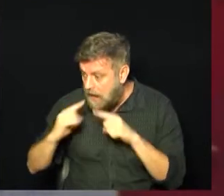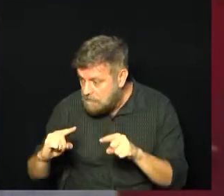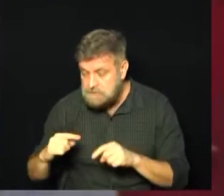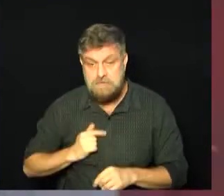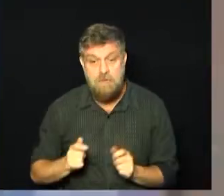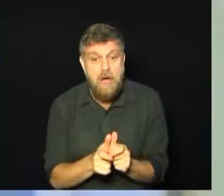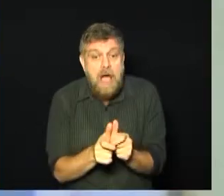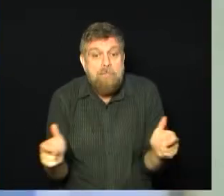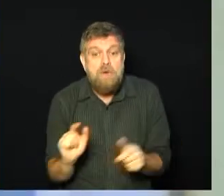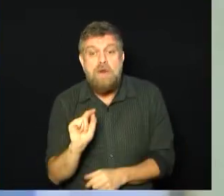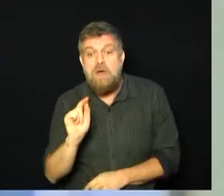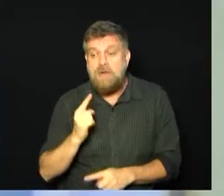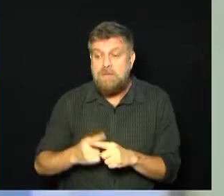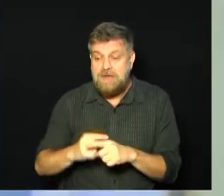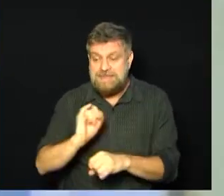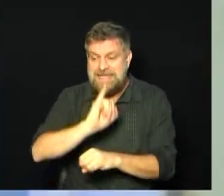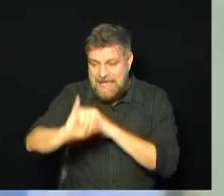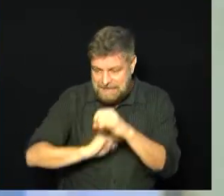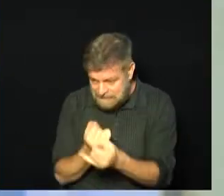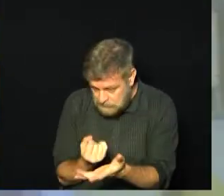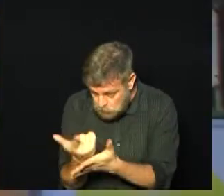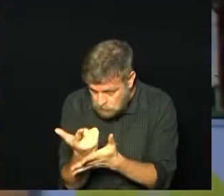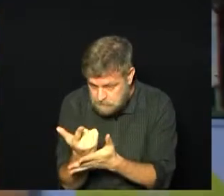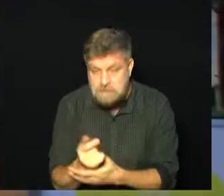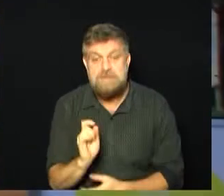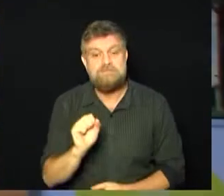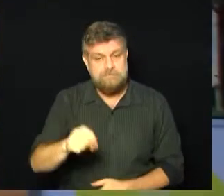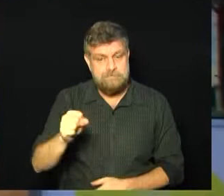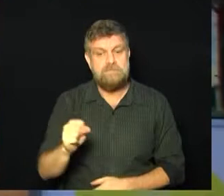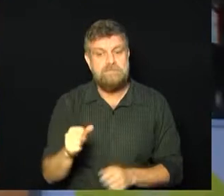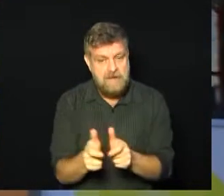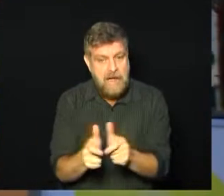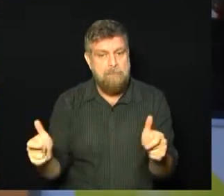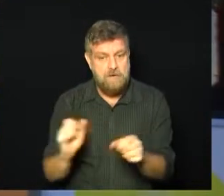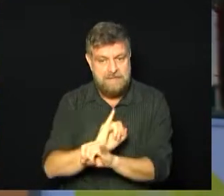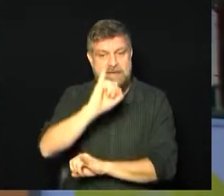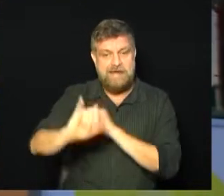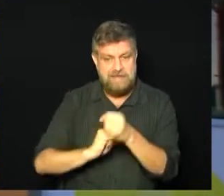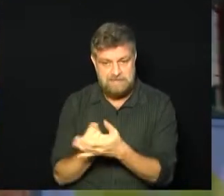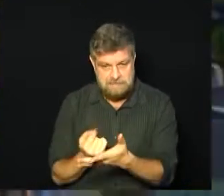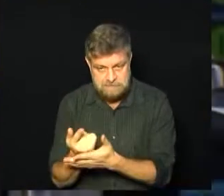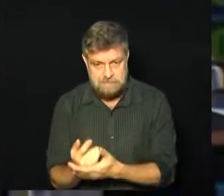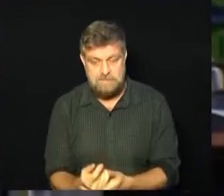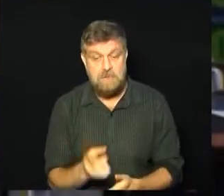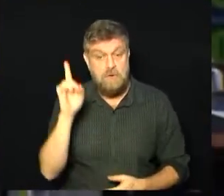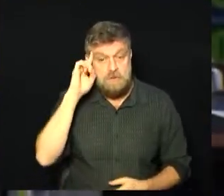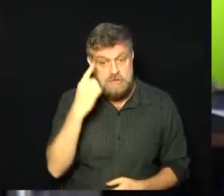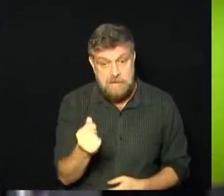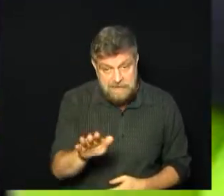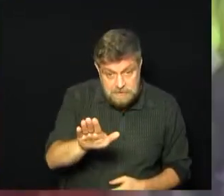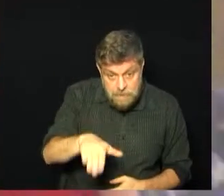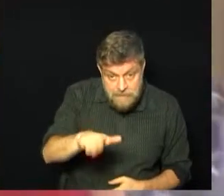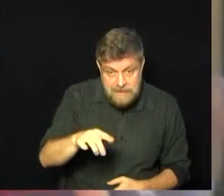maioria acaba sendo por compra na internet? Sim, nós recebemos, no caso da Black Friday, a gente recebeu